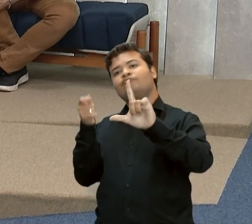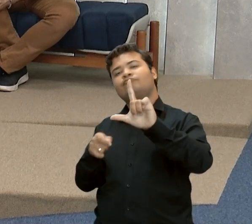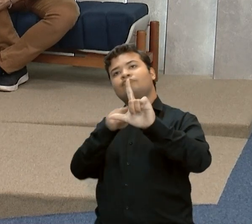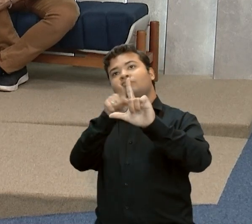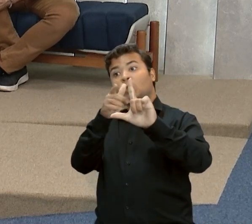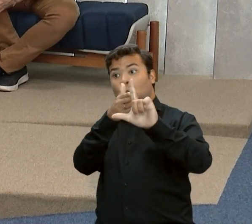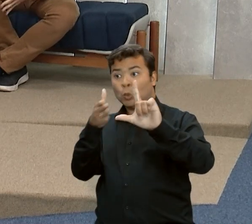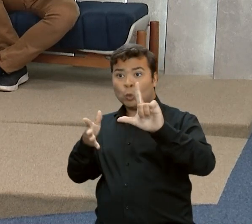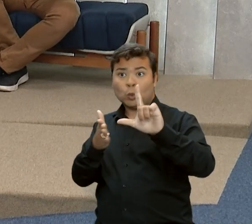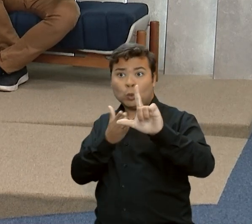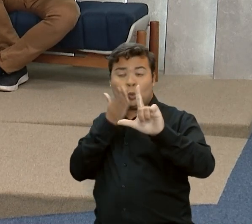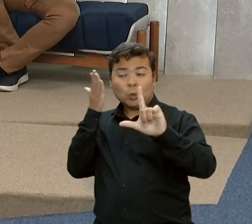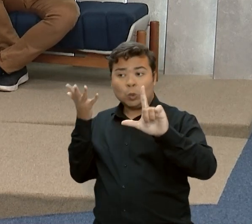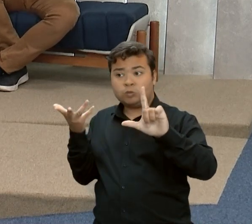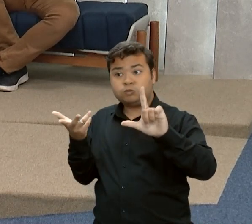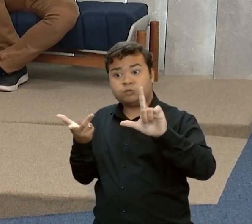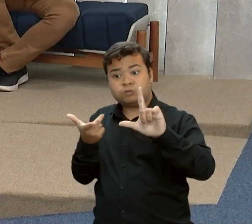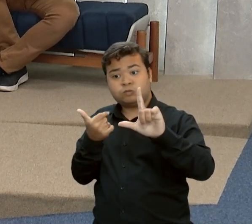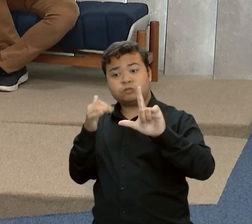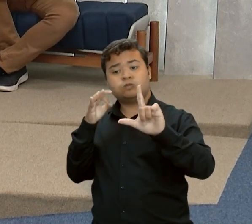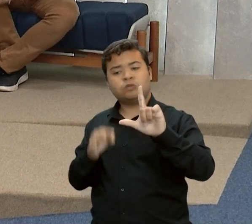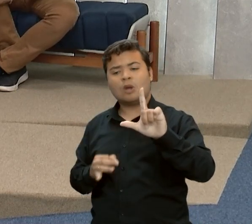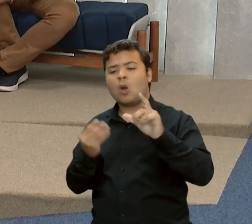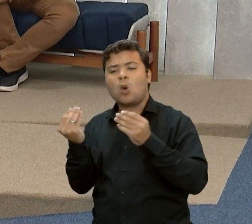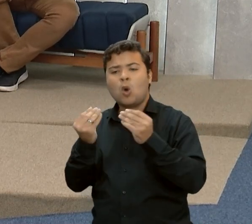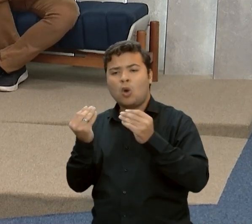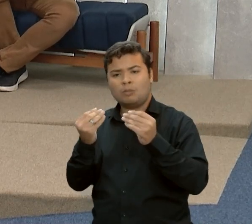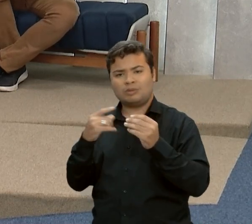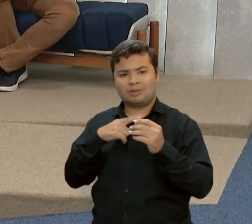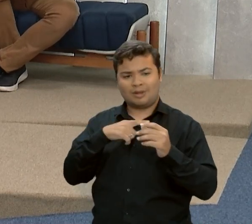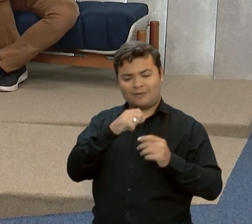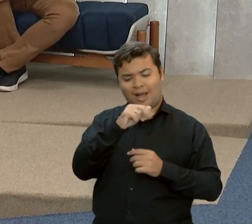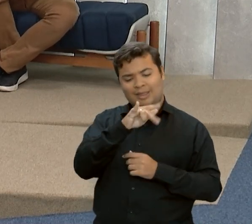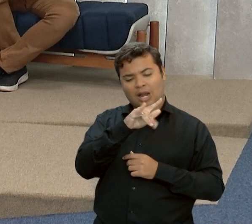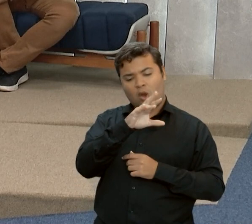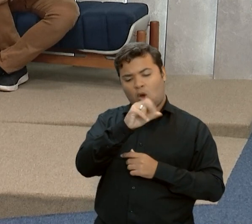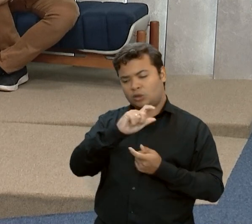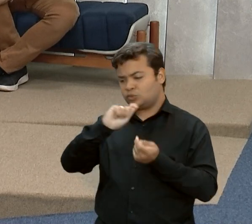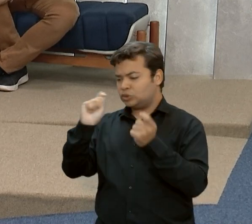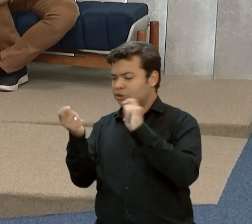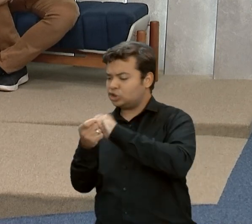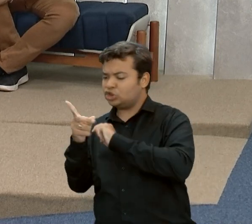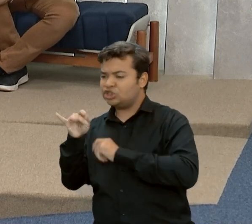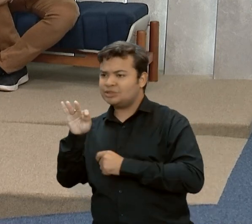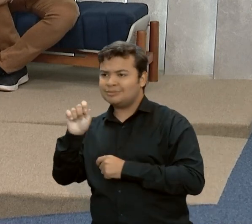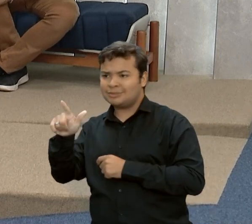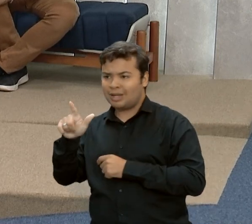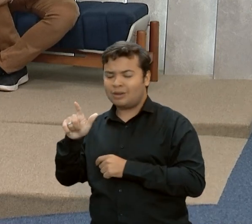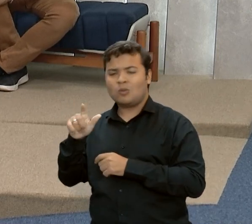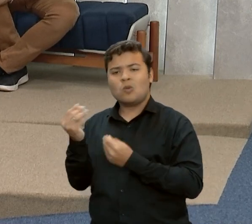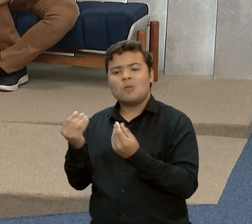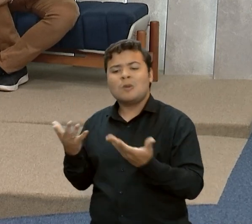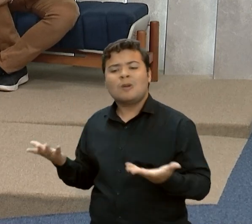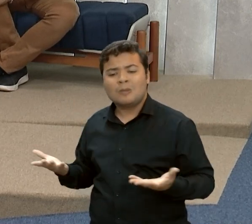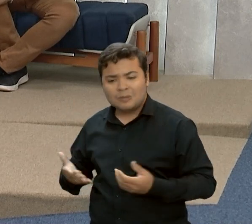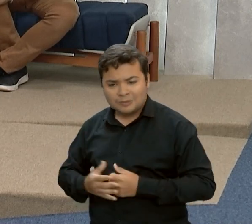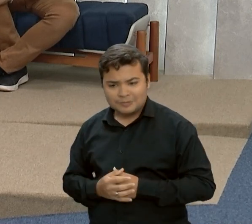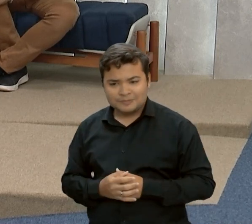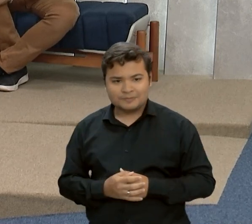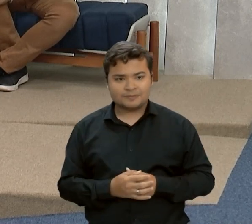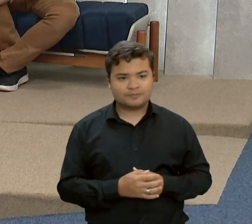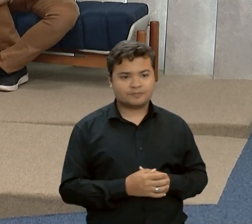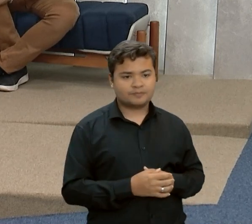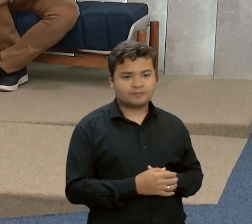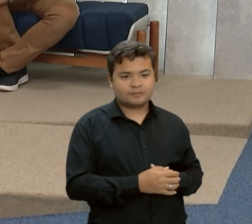do sinal, passando do analógico para o digital. Quero que o senhor comente para a gente. Olha, é o seguinte, a gente utilizou